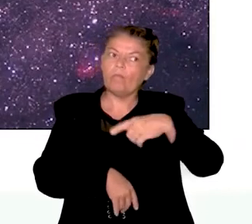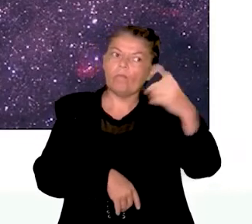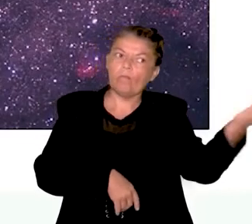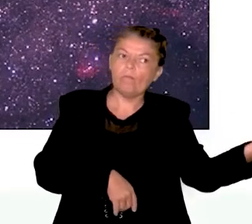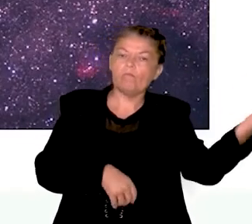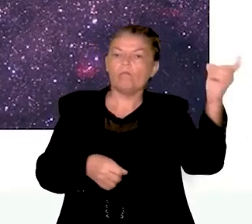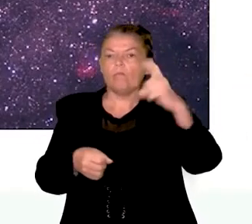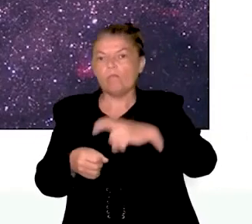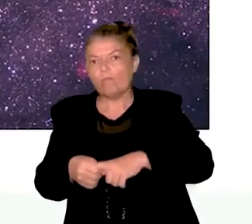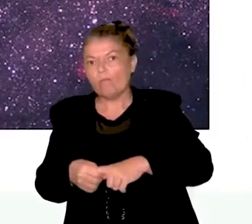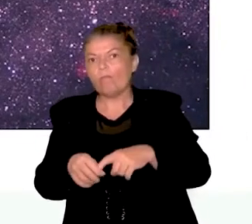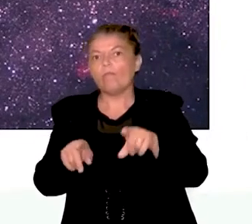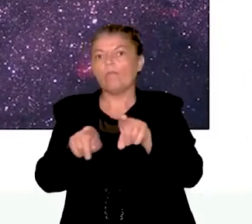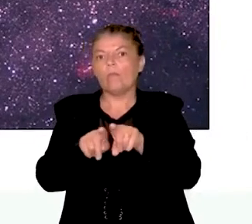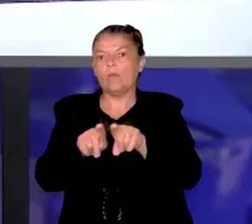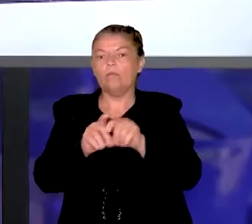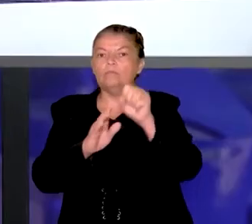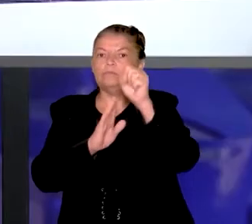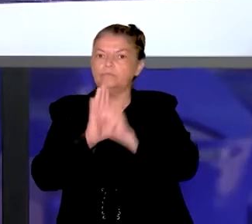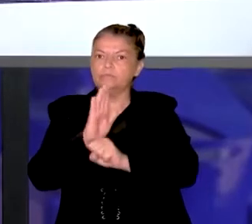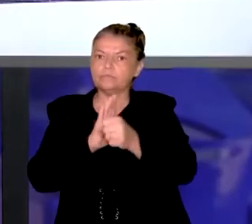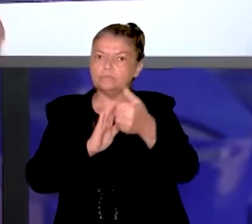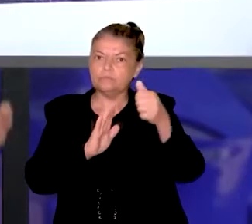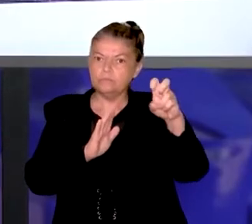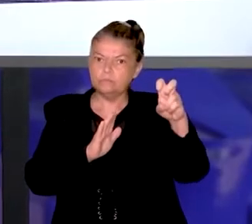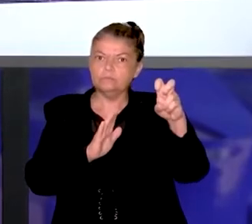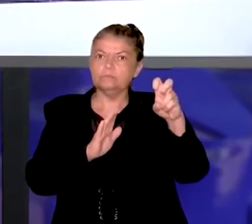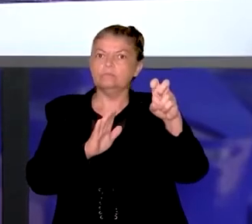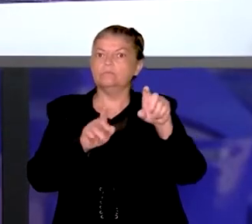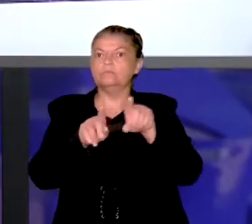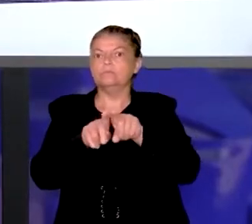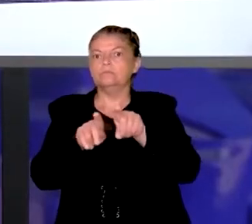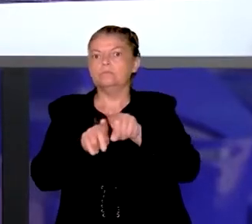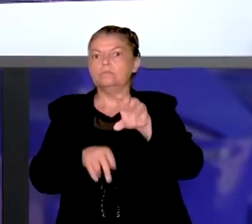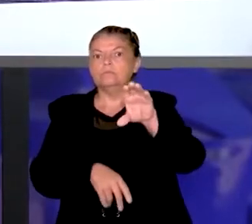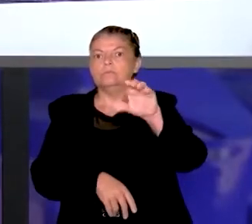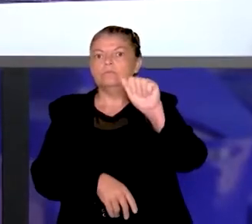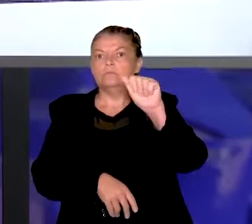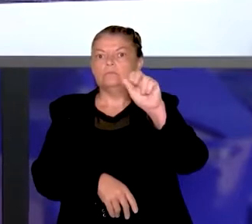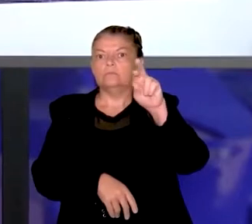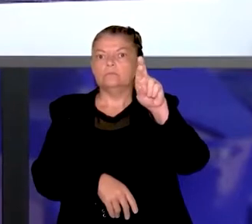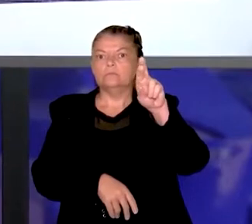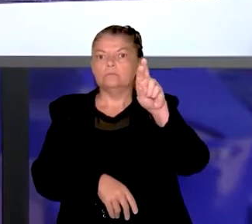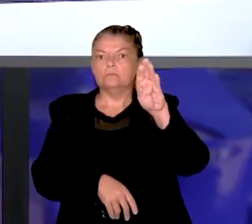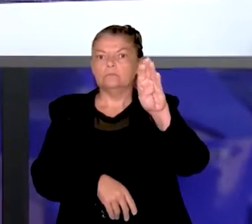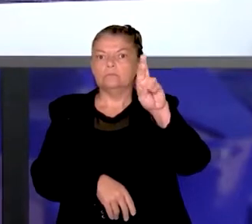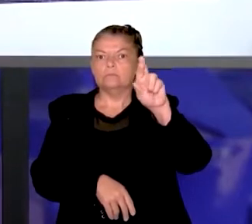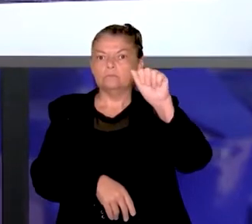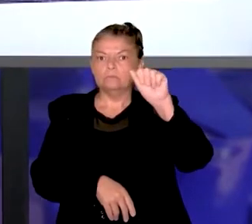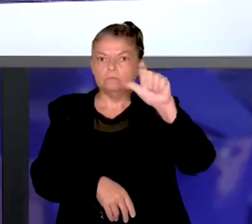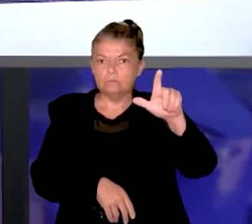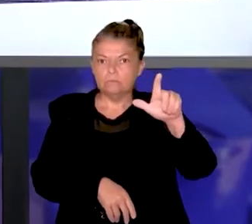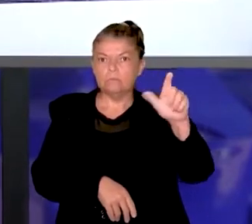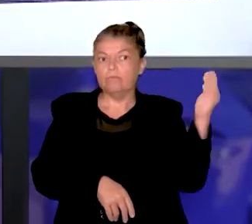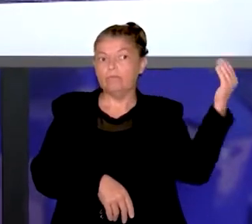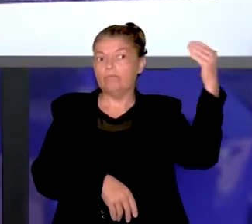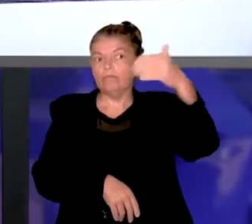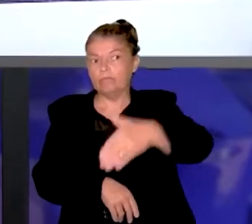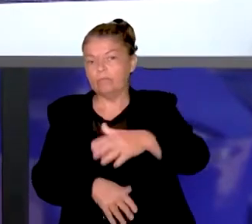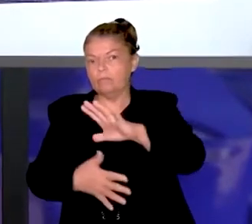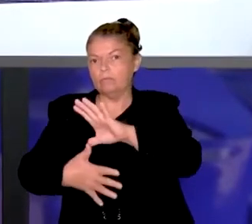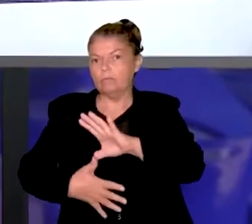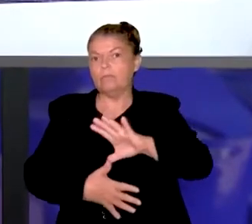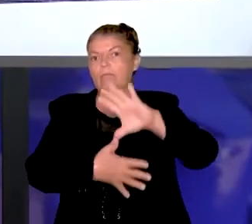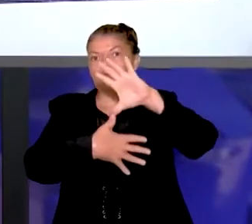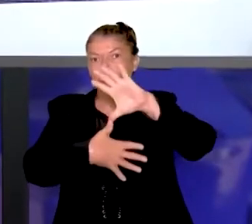sul, a partir do século XV, quando Pedro Álvares Cabral, Cristóvão Colombo vêm para as Américas, chegando